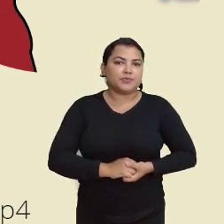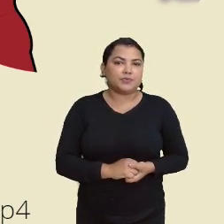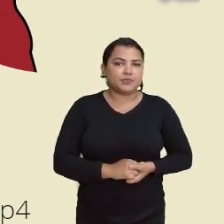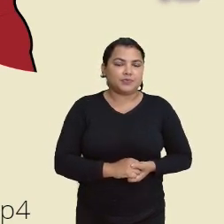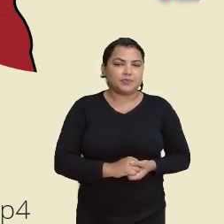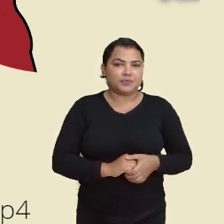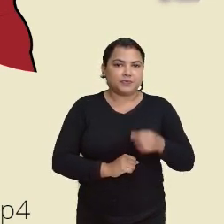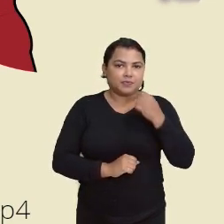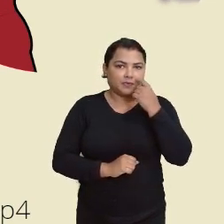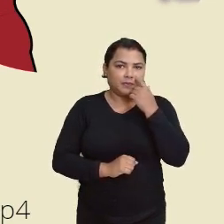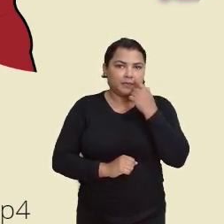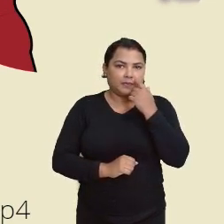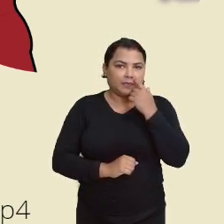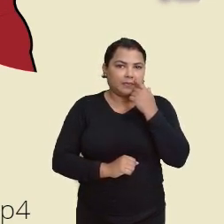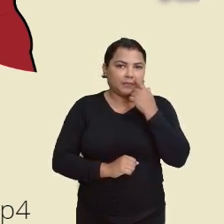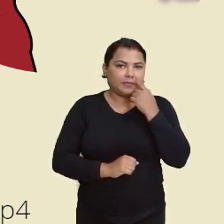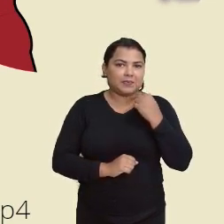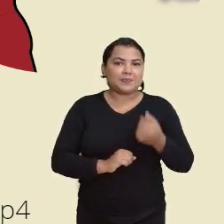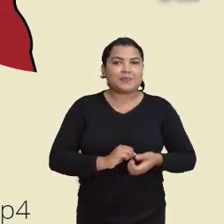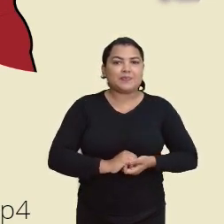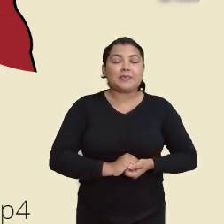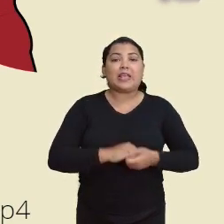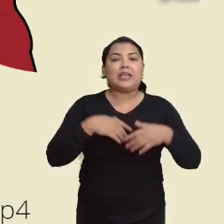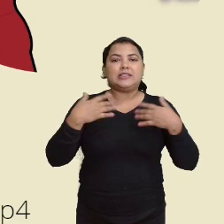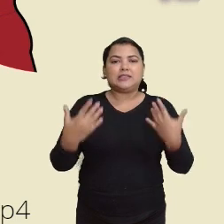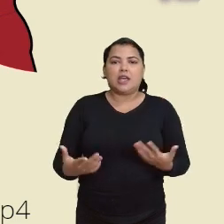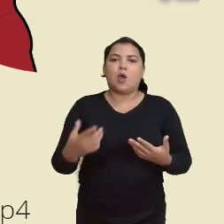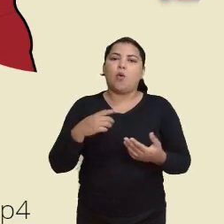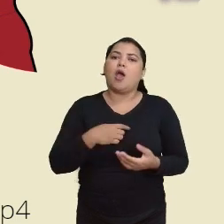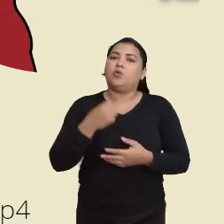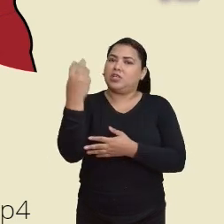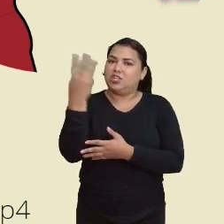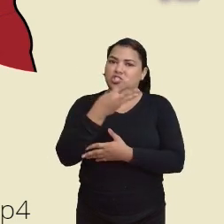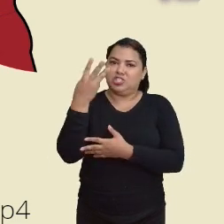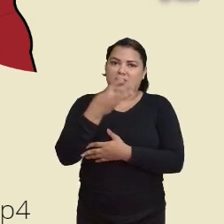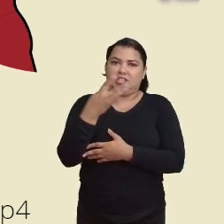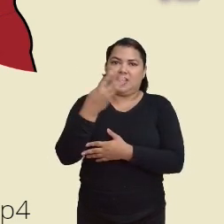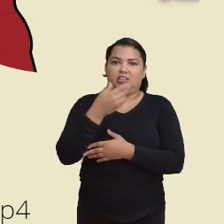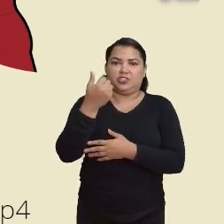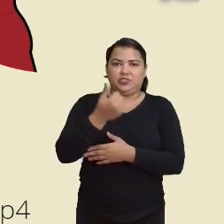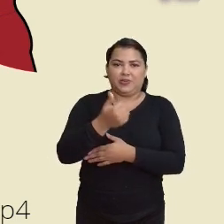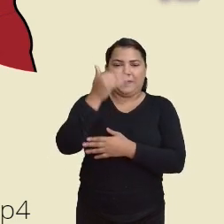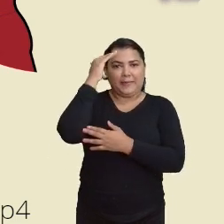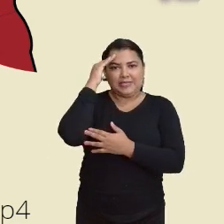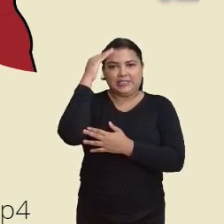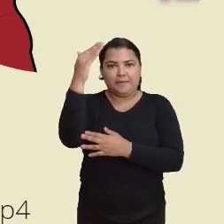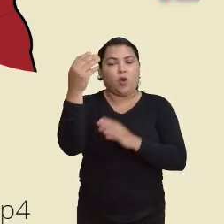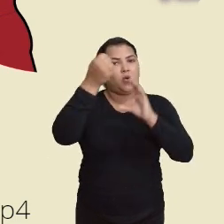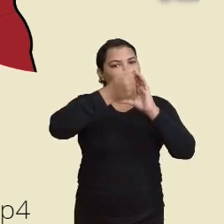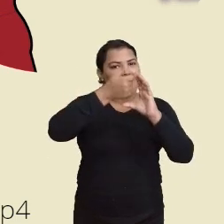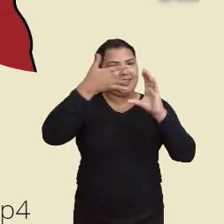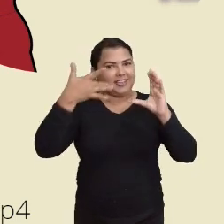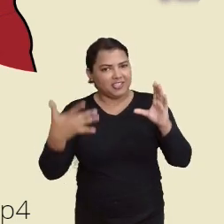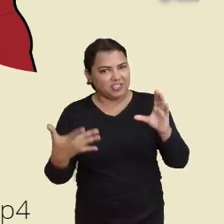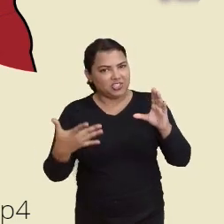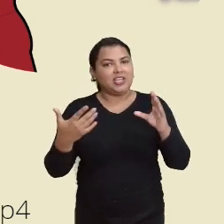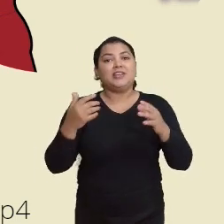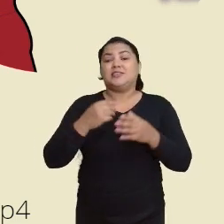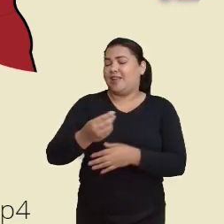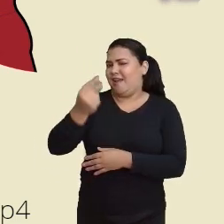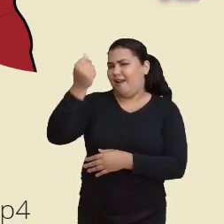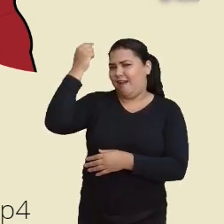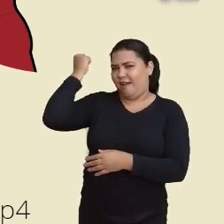em certo ritmo, é uma das 3 principais artes cênicas da antiguidade, ao lado do teatro e da